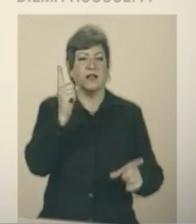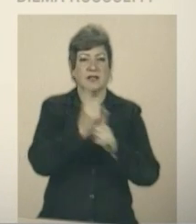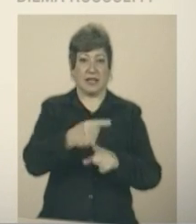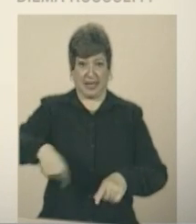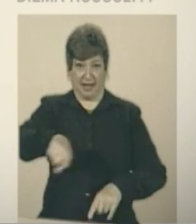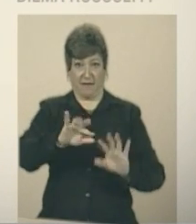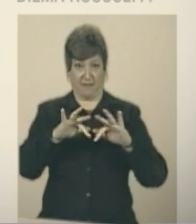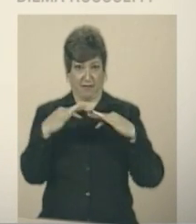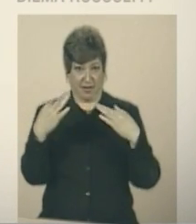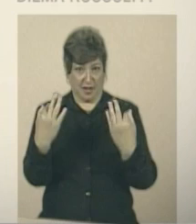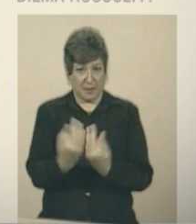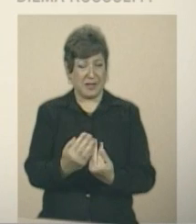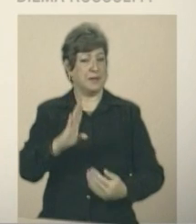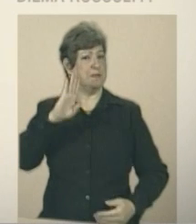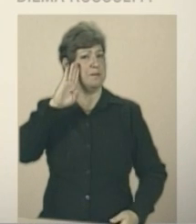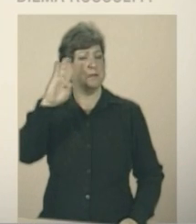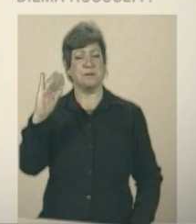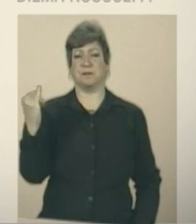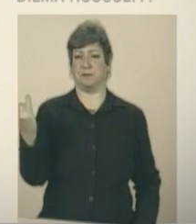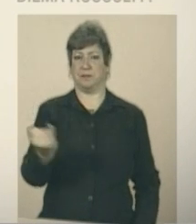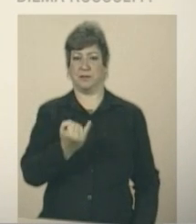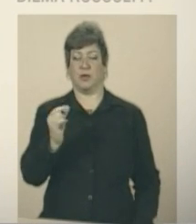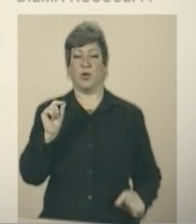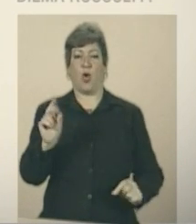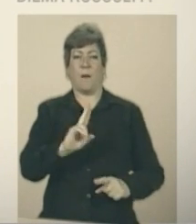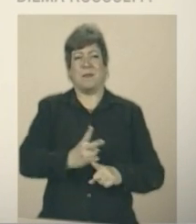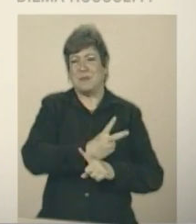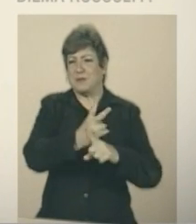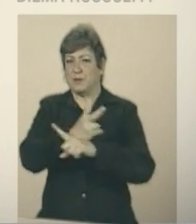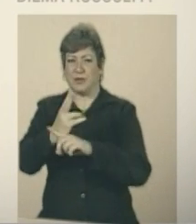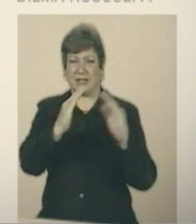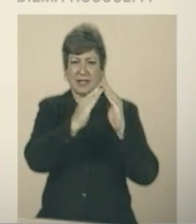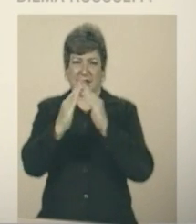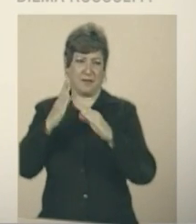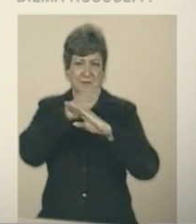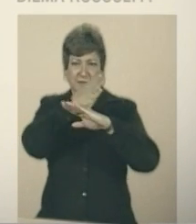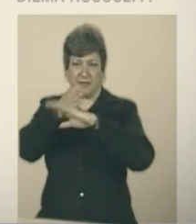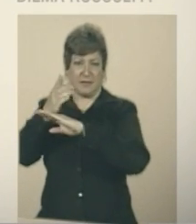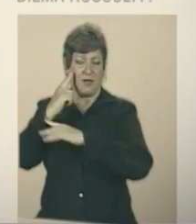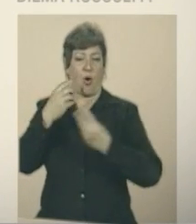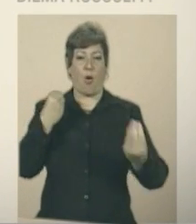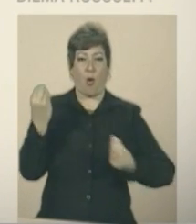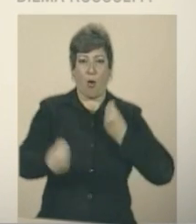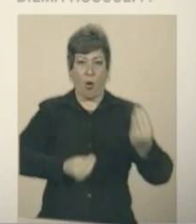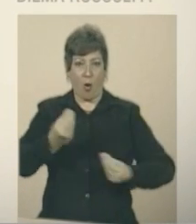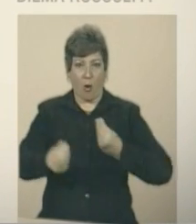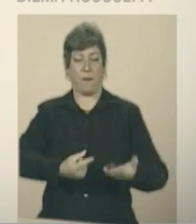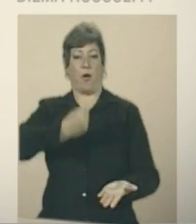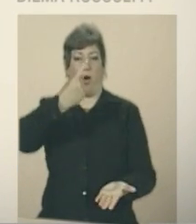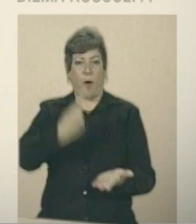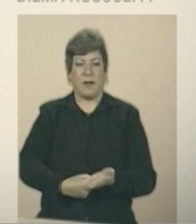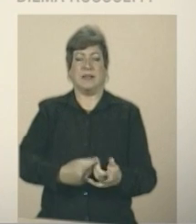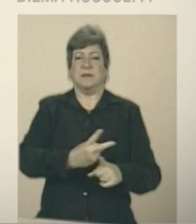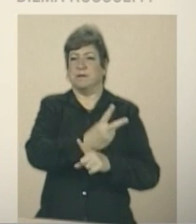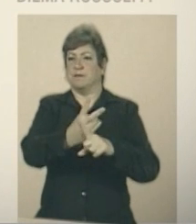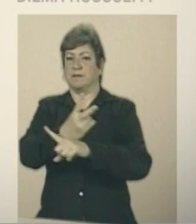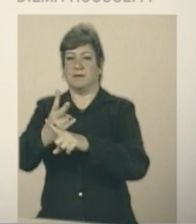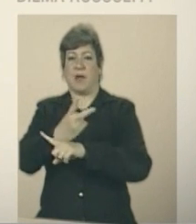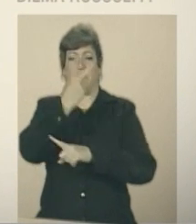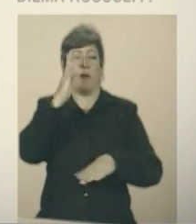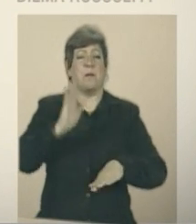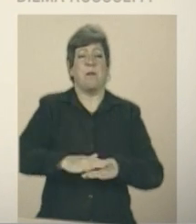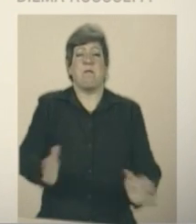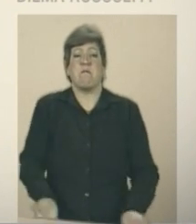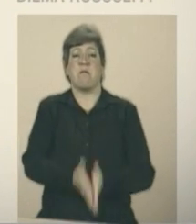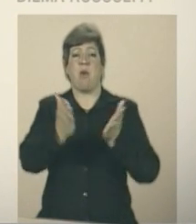famílias foi fundamental a chamada buscativa que é o nosso compromisso de ir atrás dos extremamente